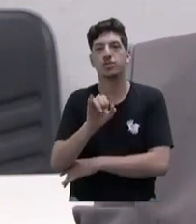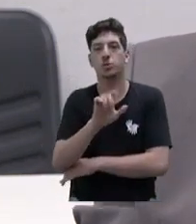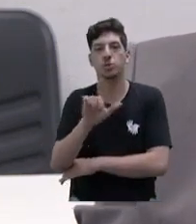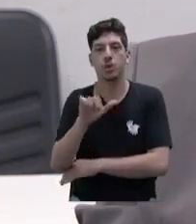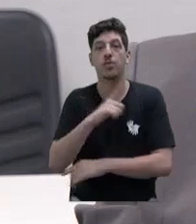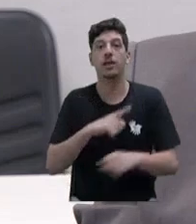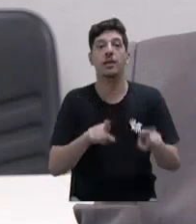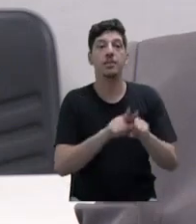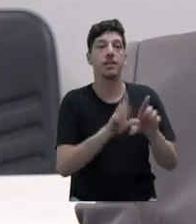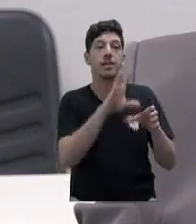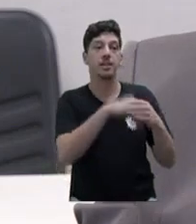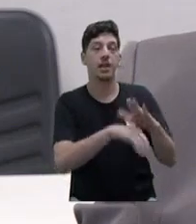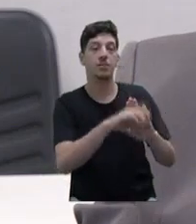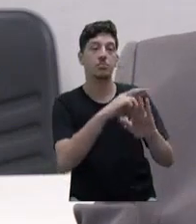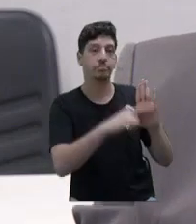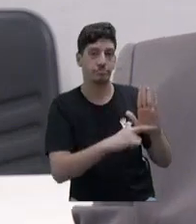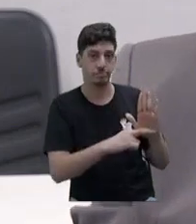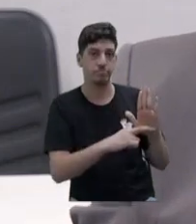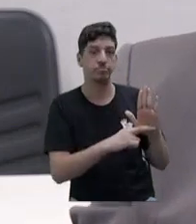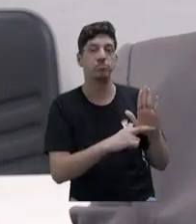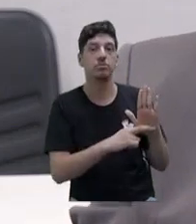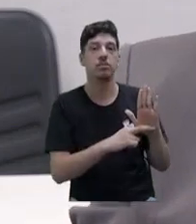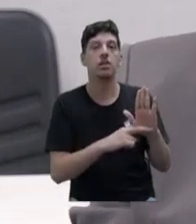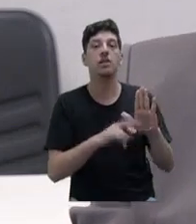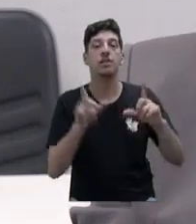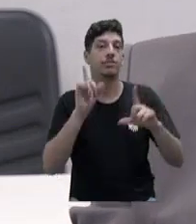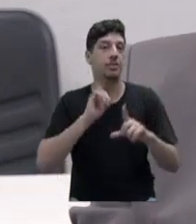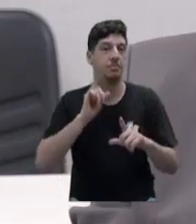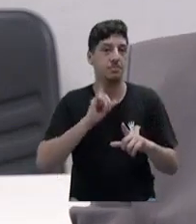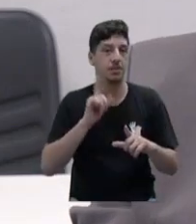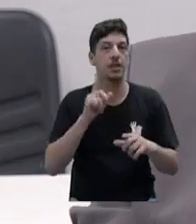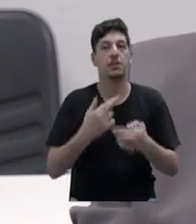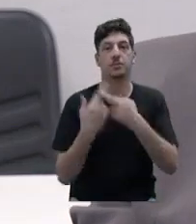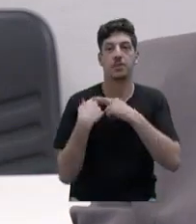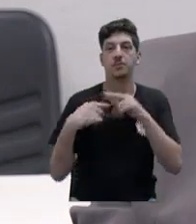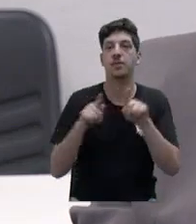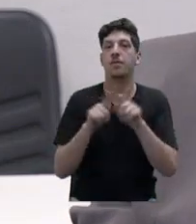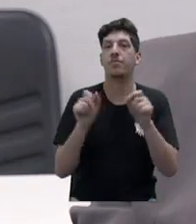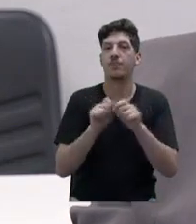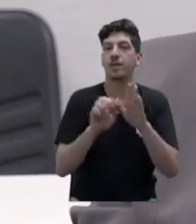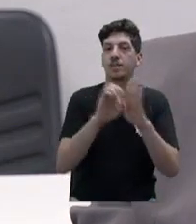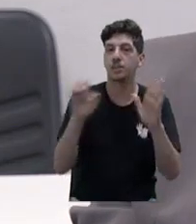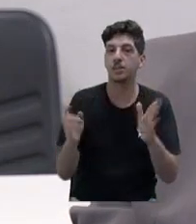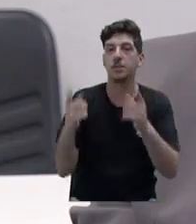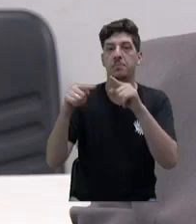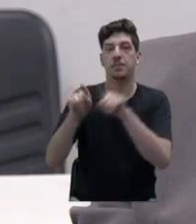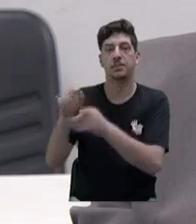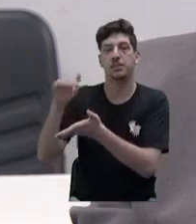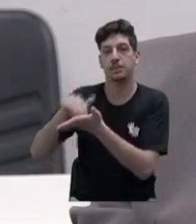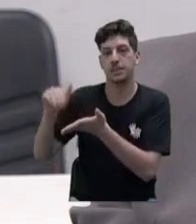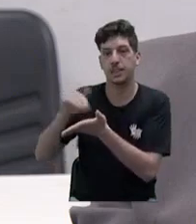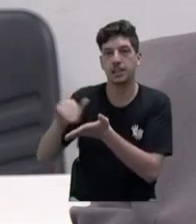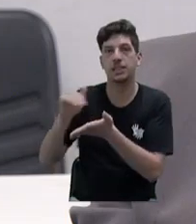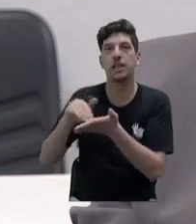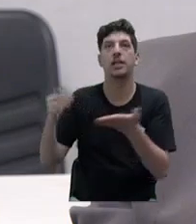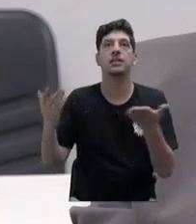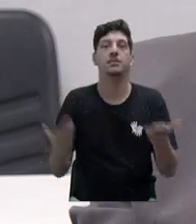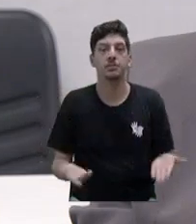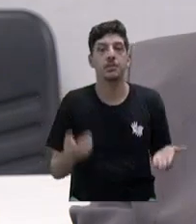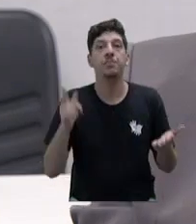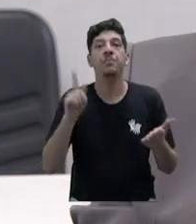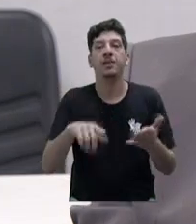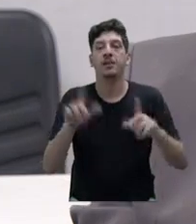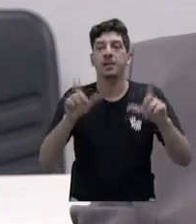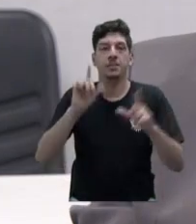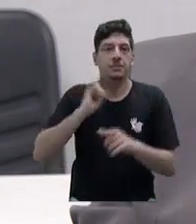Rede Minas que ela cuida do audiovisual, ela que faz os editais em parceria com a secretaria, e ela tem,